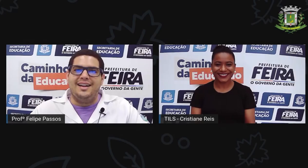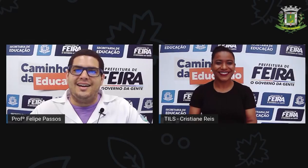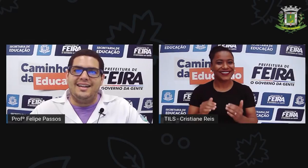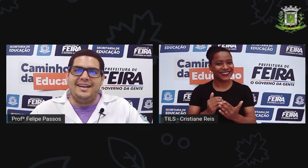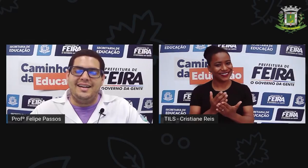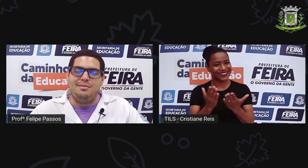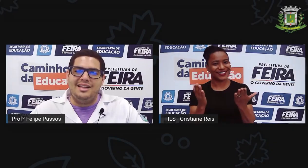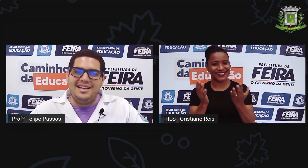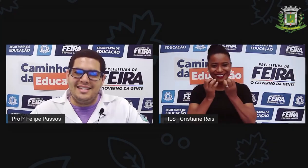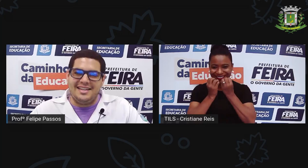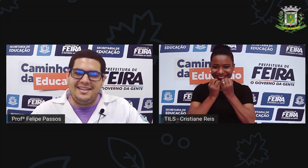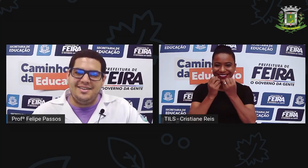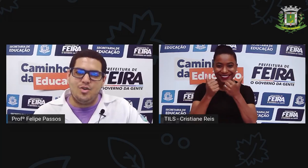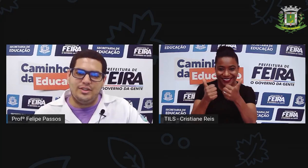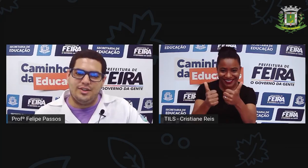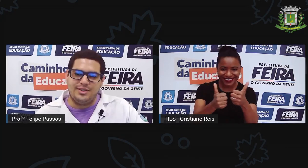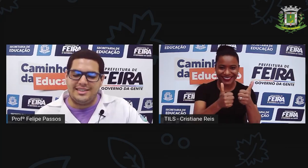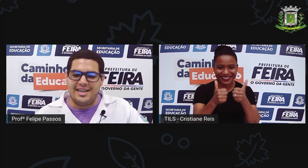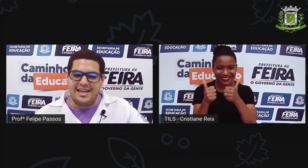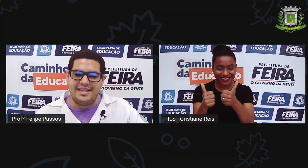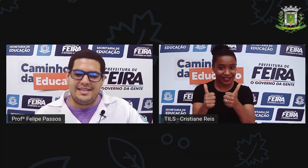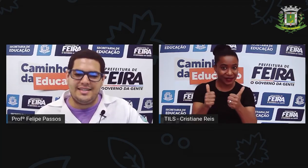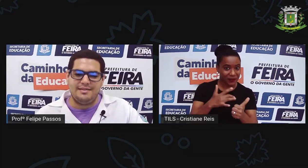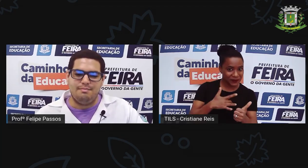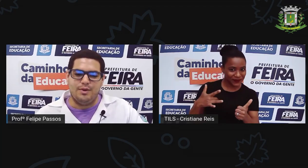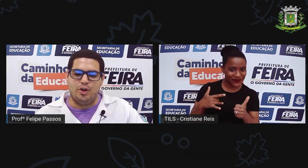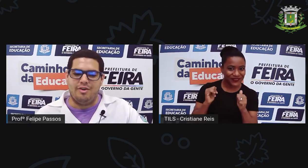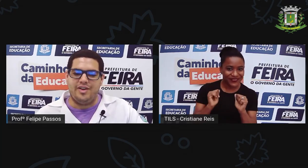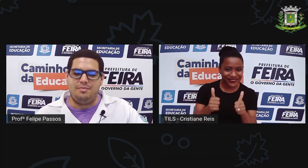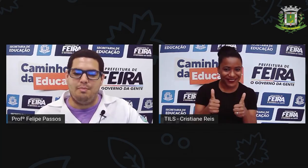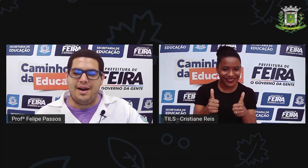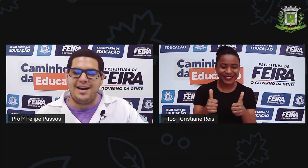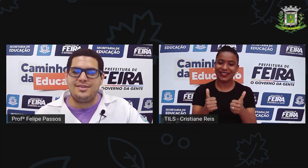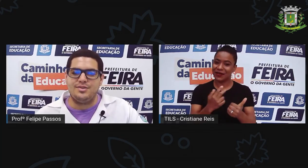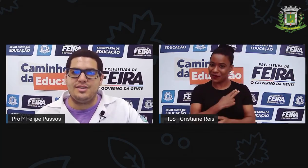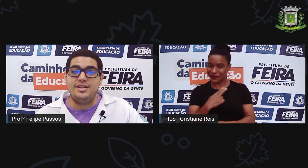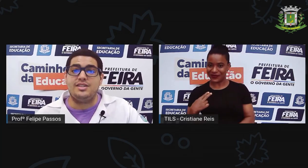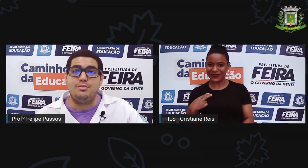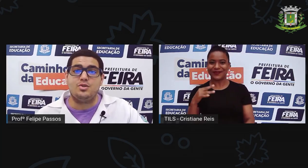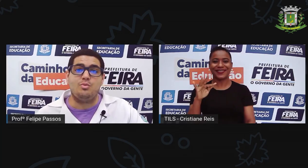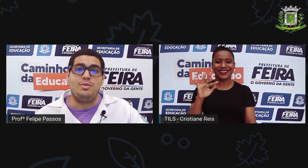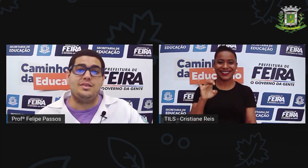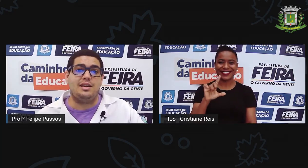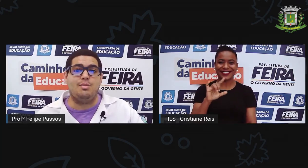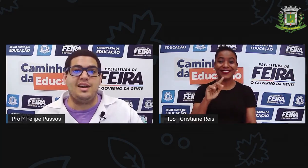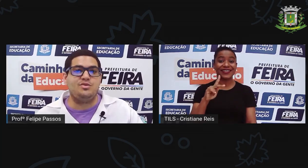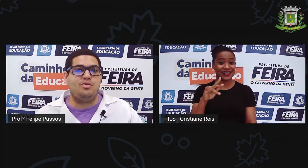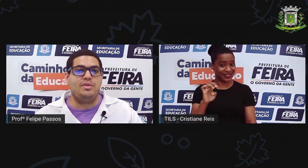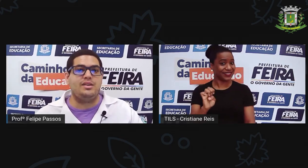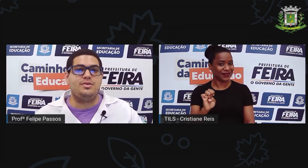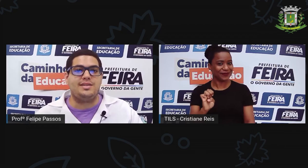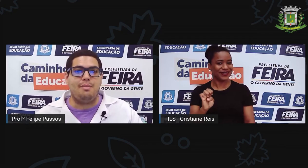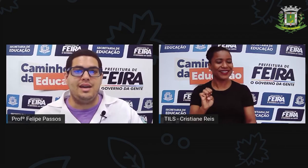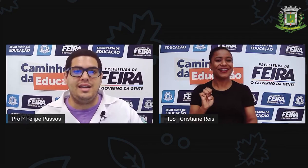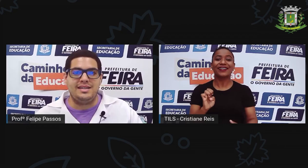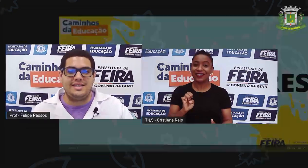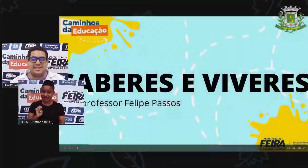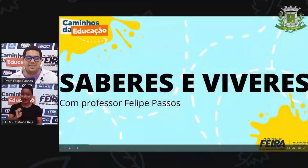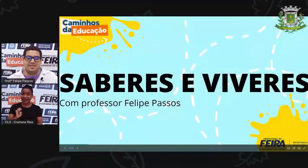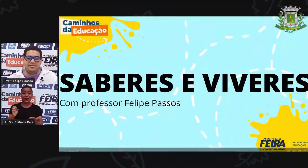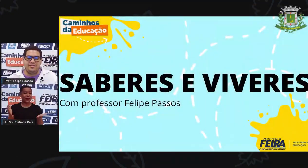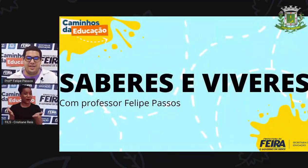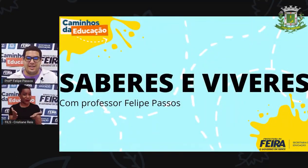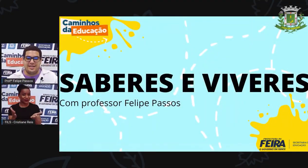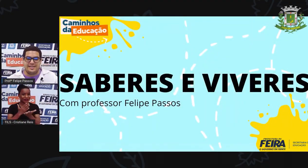Fala galera, beleza? Como estão vocês? Meu nome é Felipe Passos e estamos começando aqui mais um momento Saberes